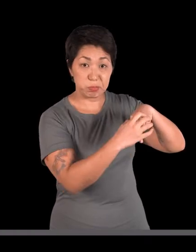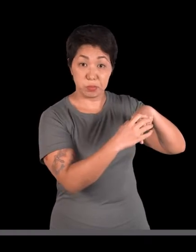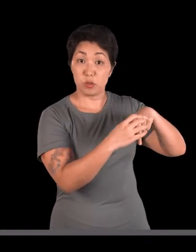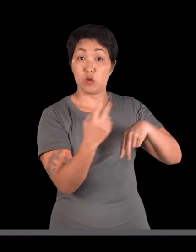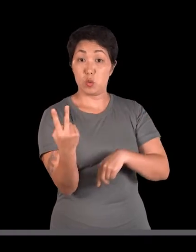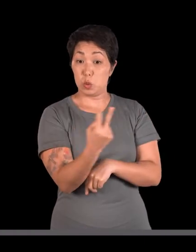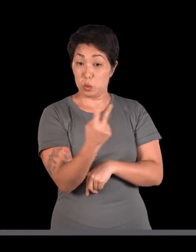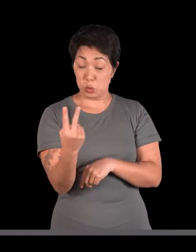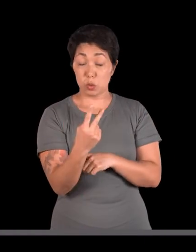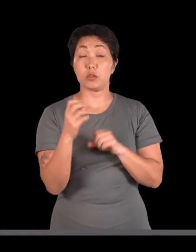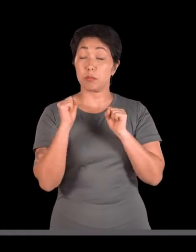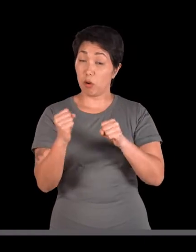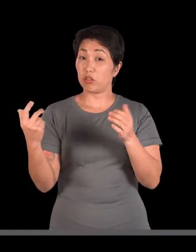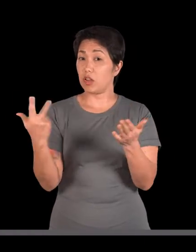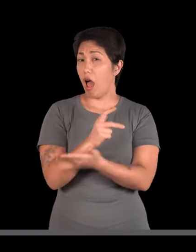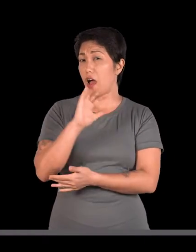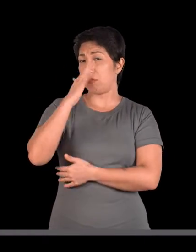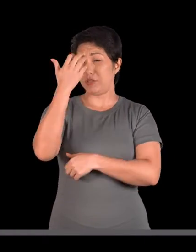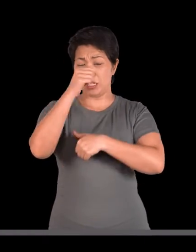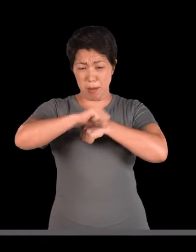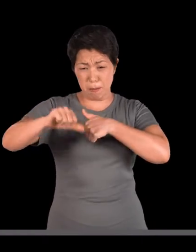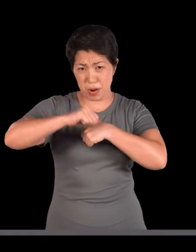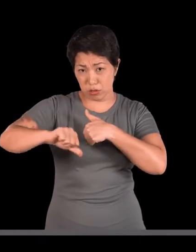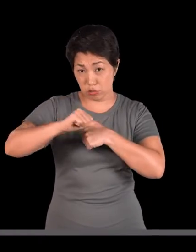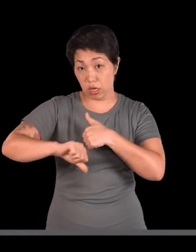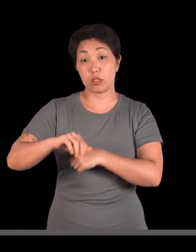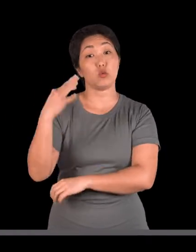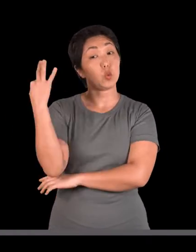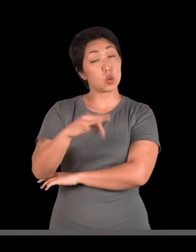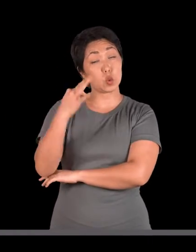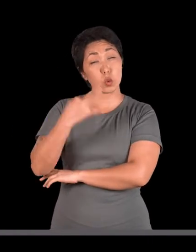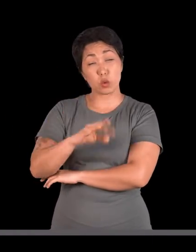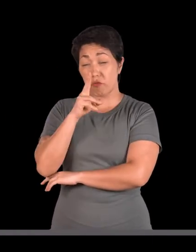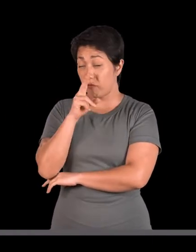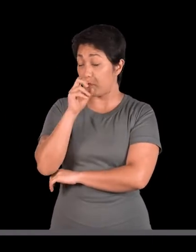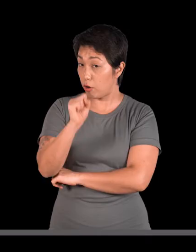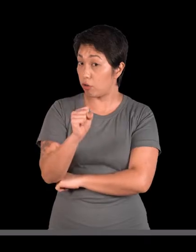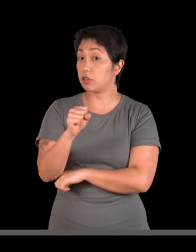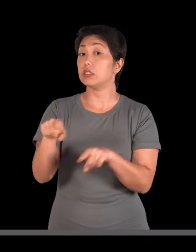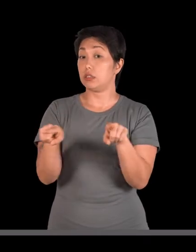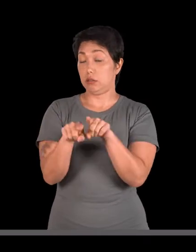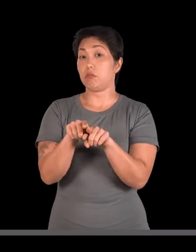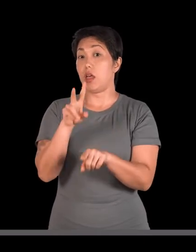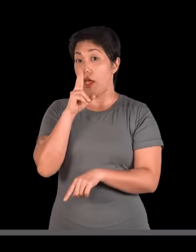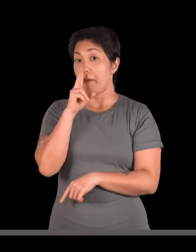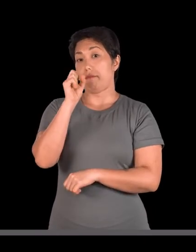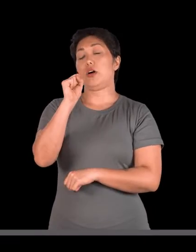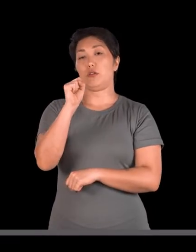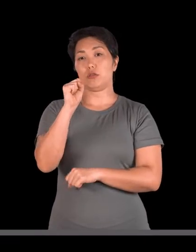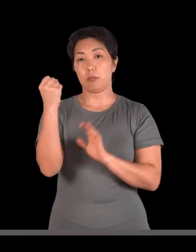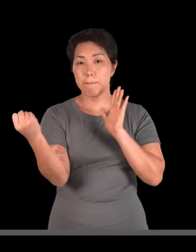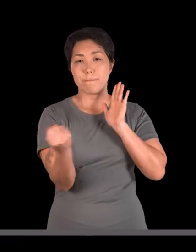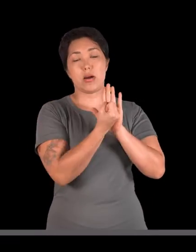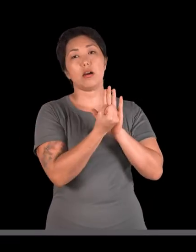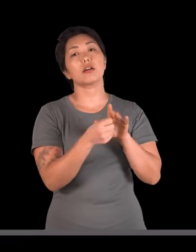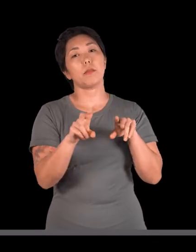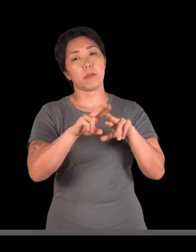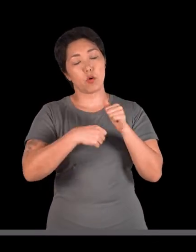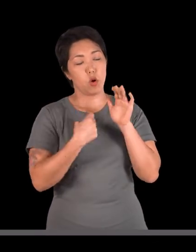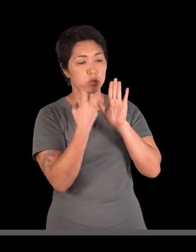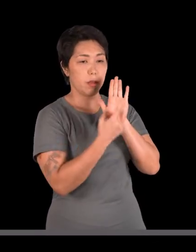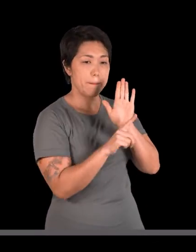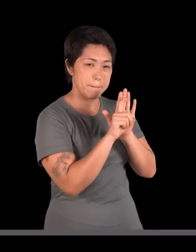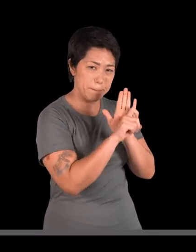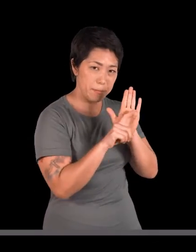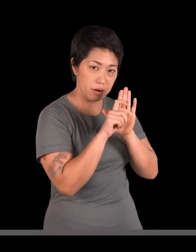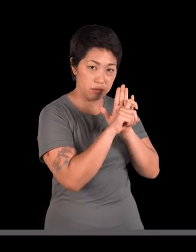feminino quanto nos órgãos masculinos. Essas ulcerações dolorosas, então é uma coisa muito marcante, também causada por uma